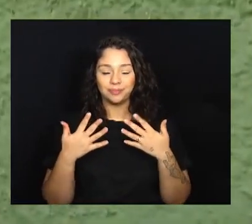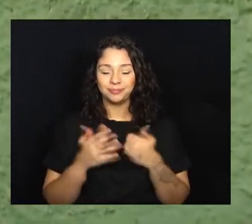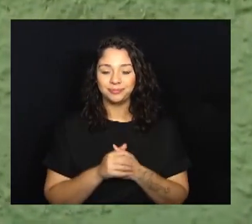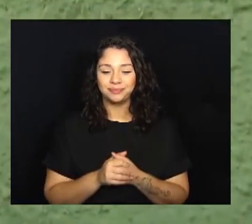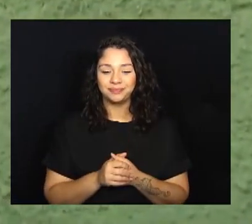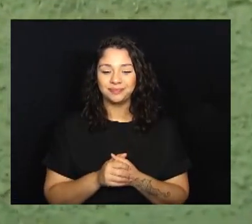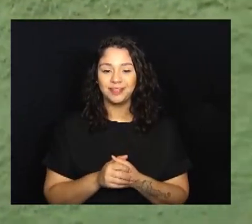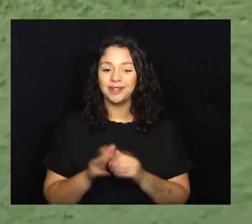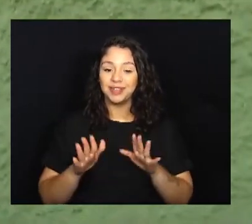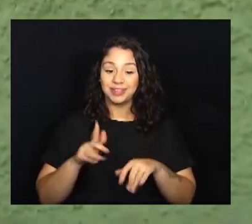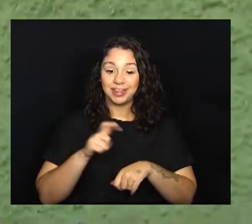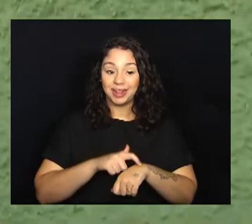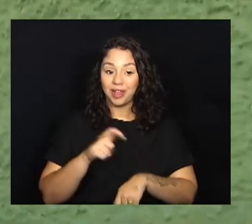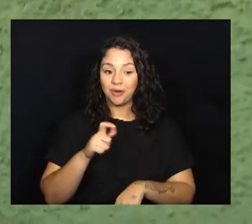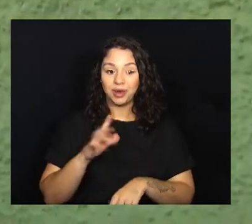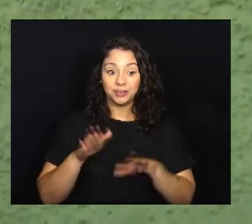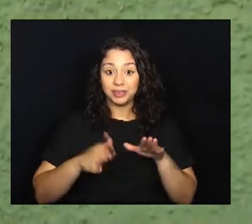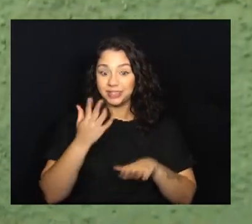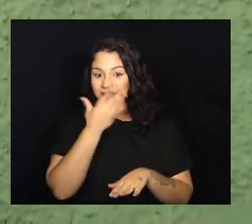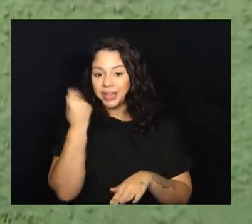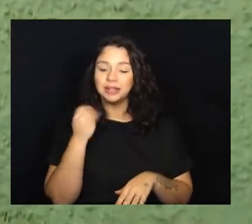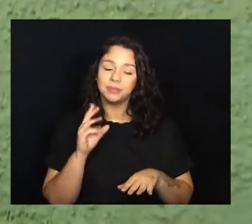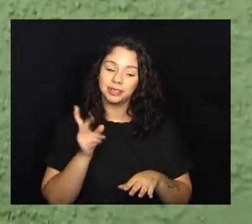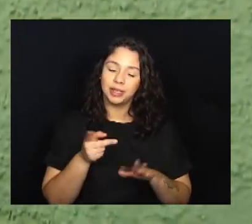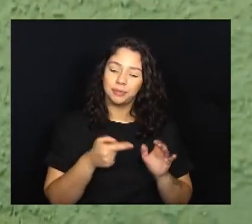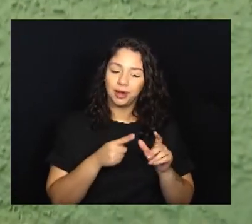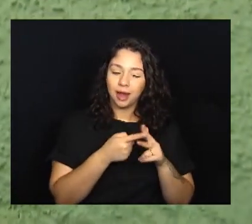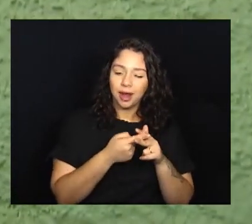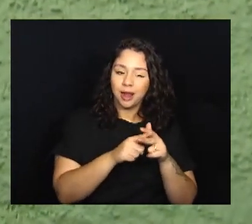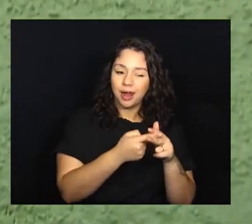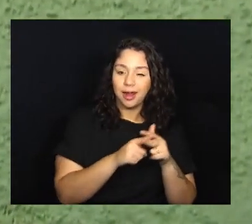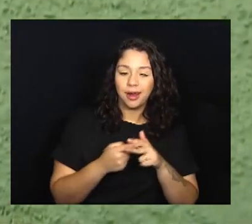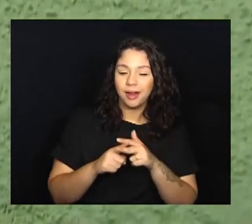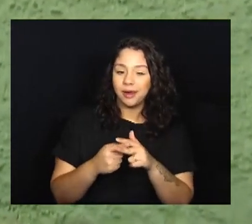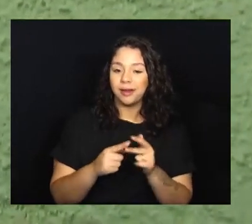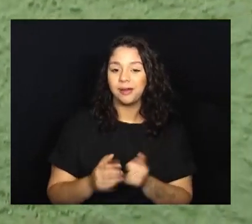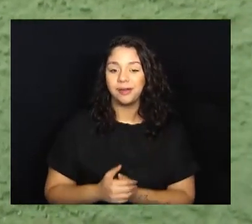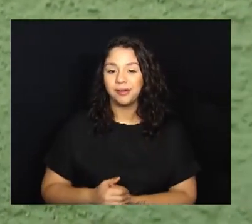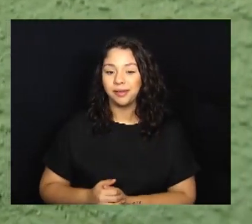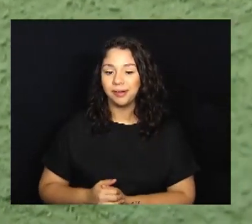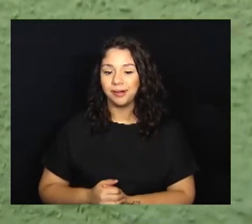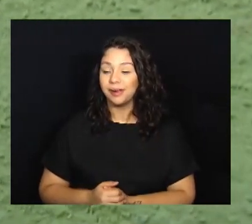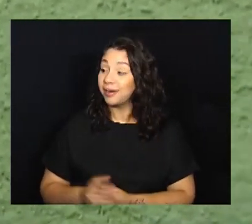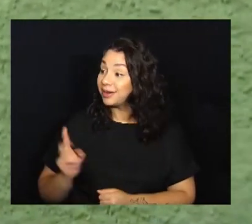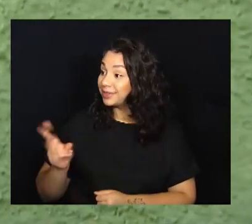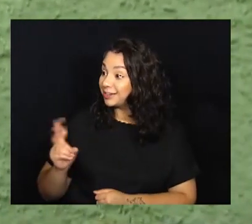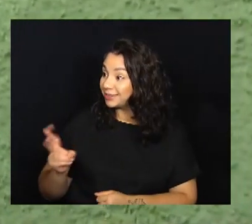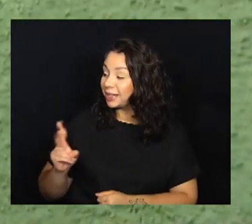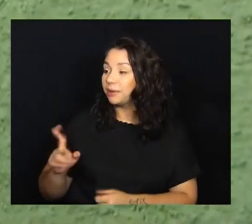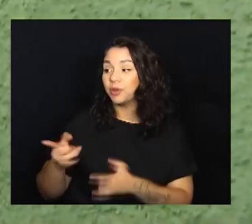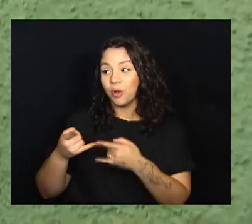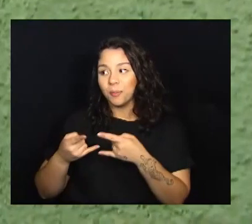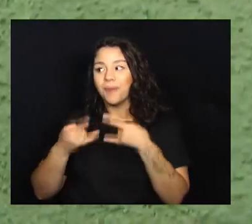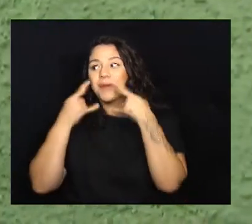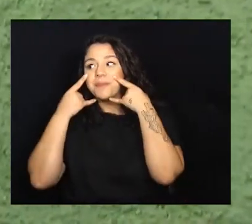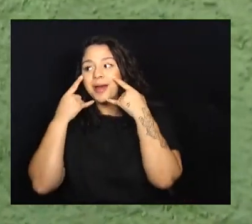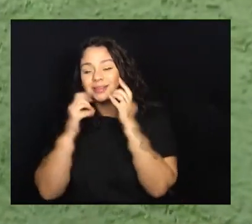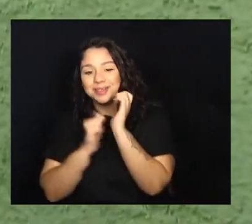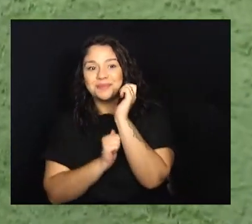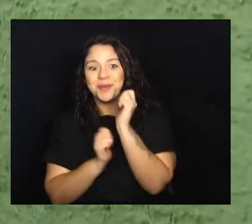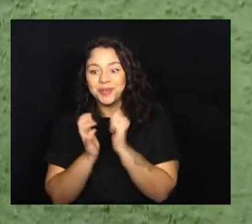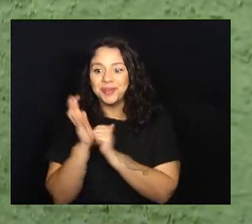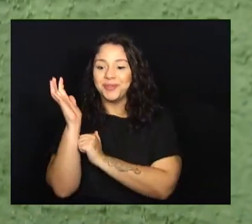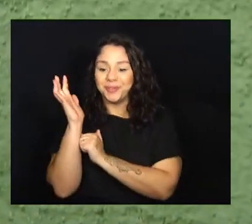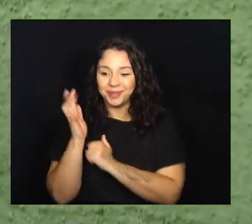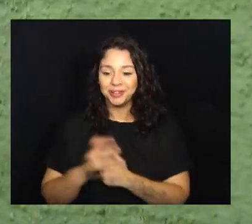mas a gente tá ali para corrigir e sinalizar. E, gente, é toda hora. Põe máscara, põe luva. Exatamente. E uma